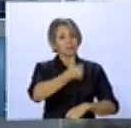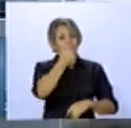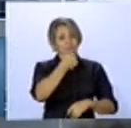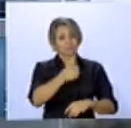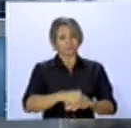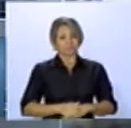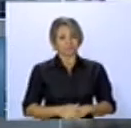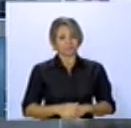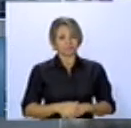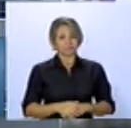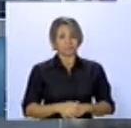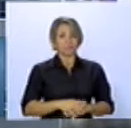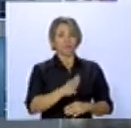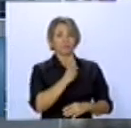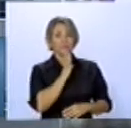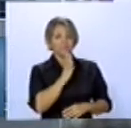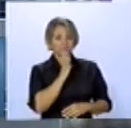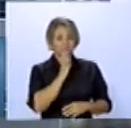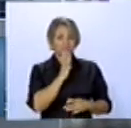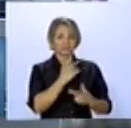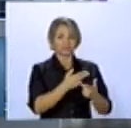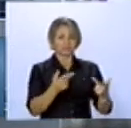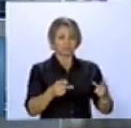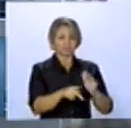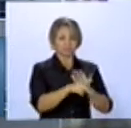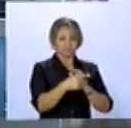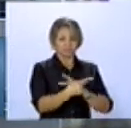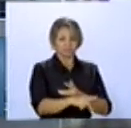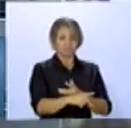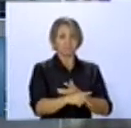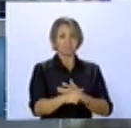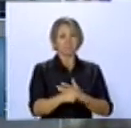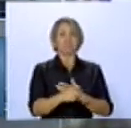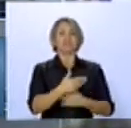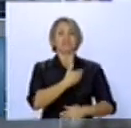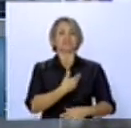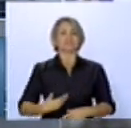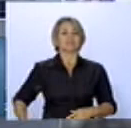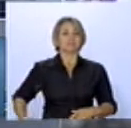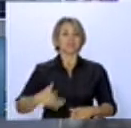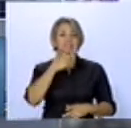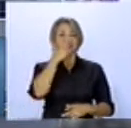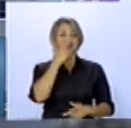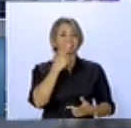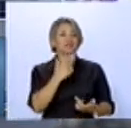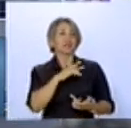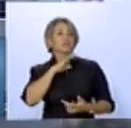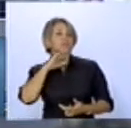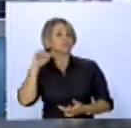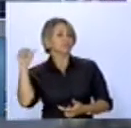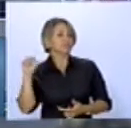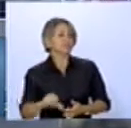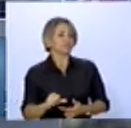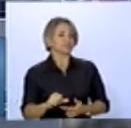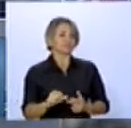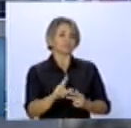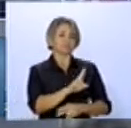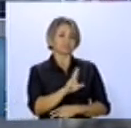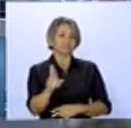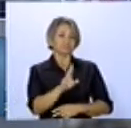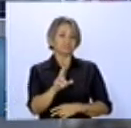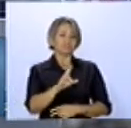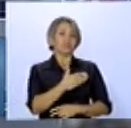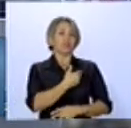impulsionar esses gastos astronômicos com publicidades estão elementos tervestre dos humanos que se chama popularidade do